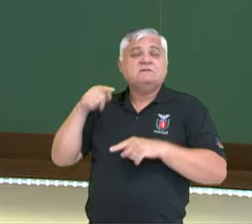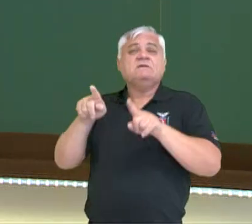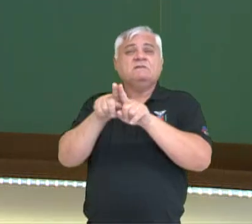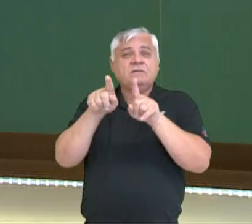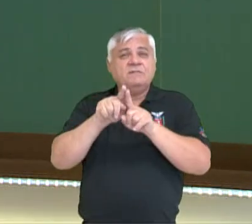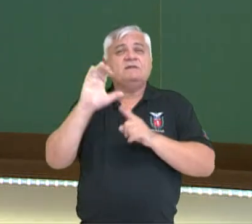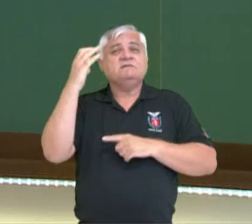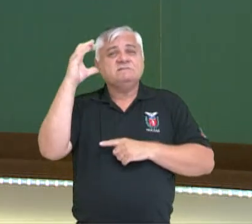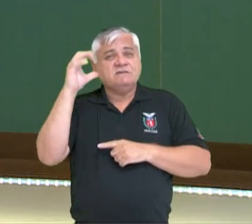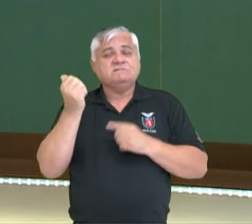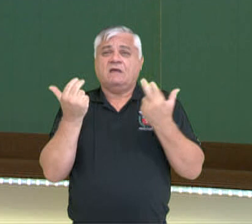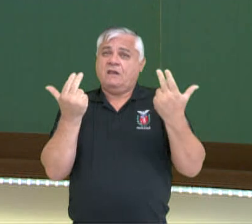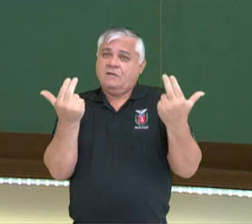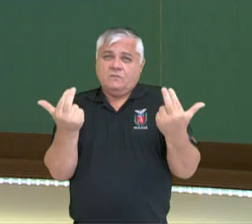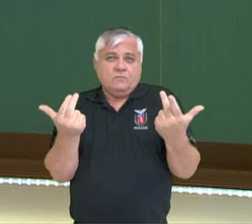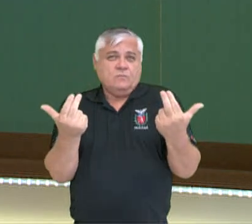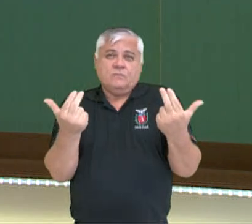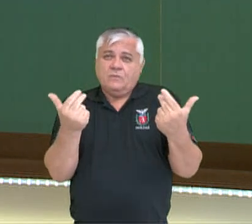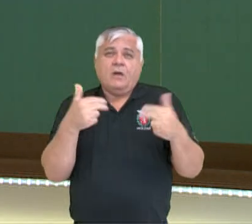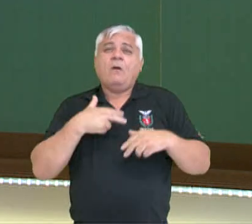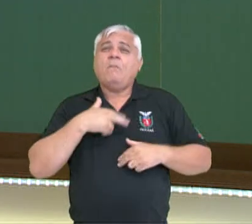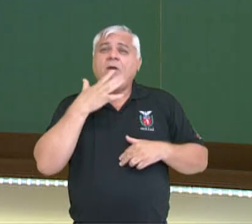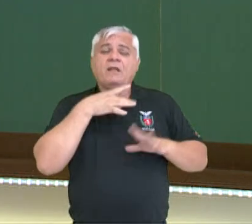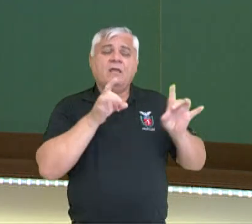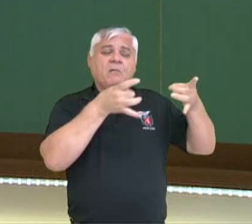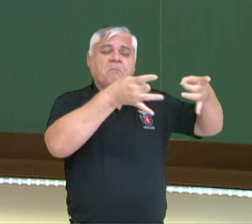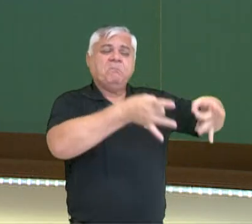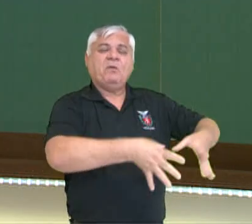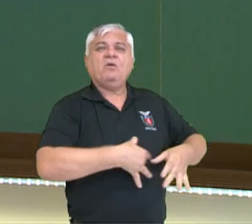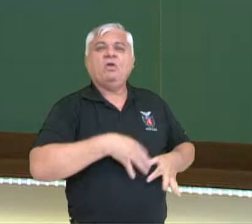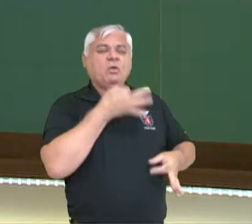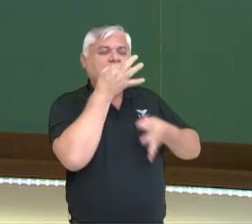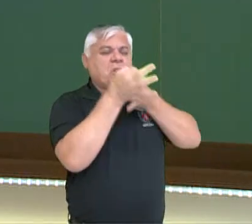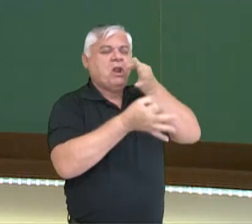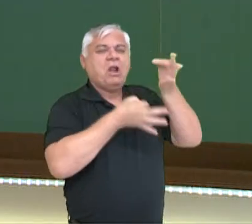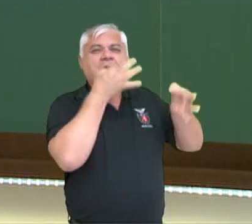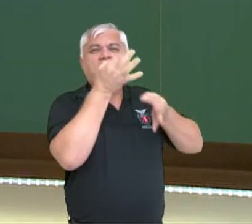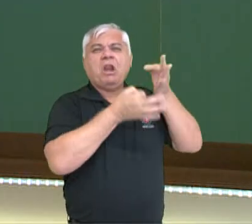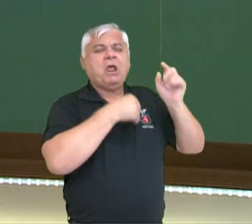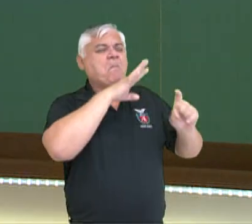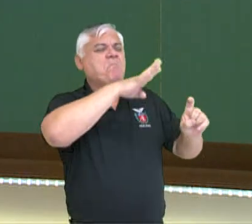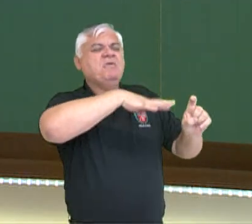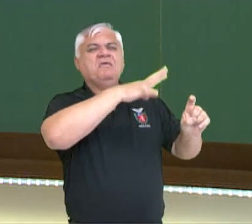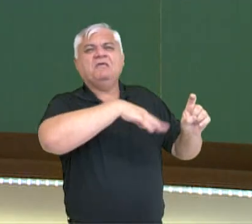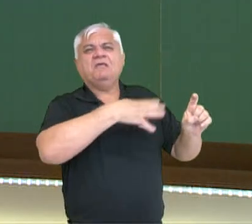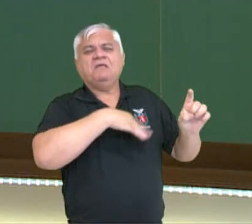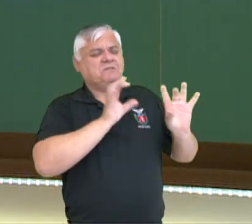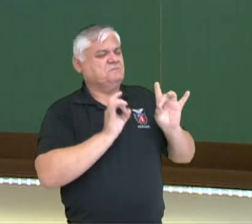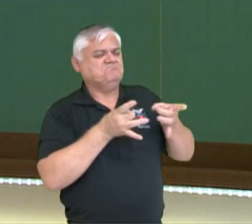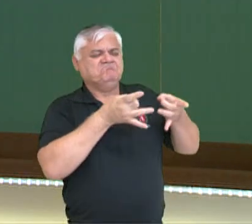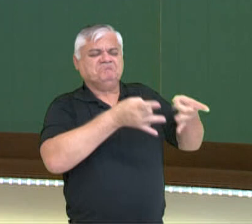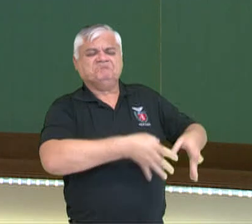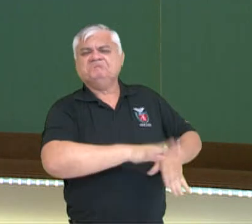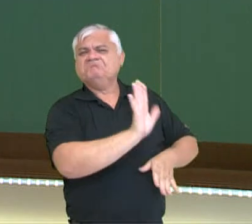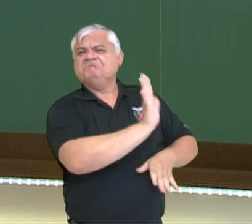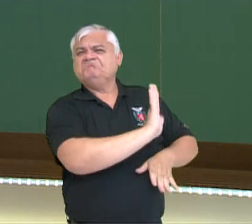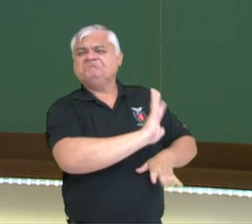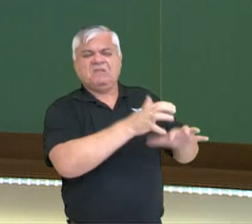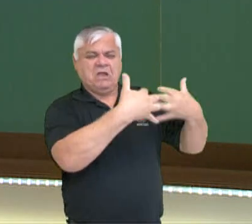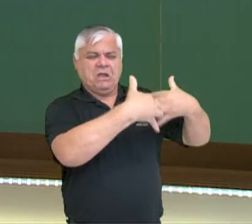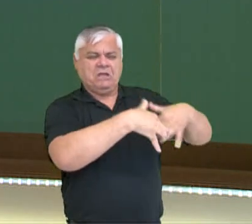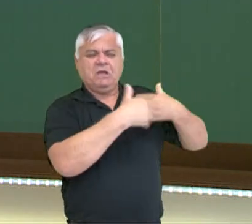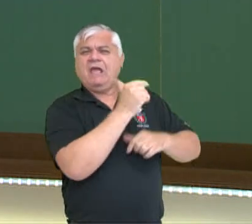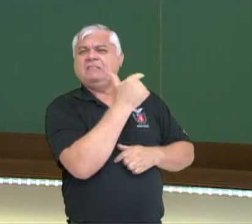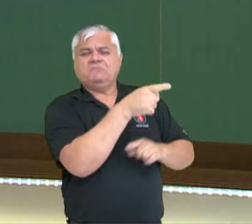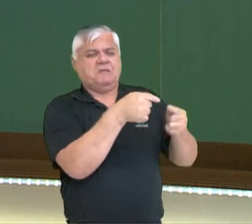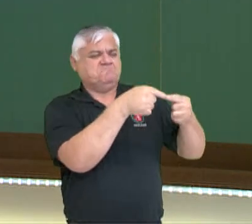mesma coisa, que era basicamente o abandono da doxa, daquele conhecimento que não era fundamentado racionalmente, que partia